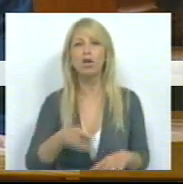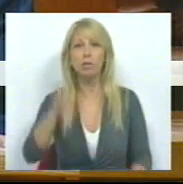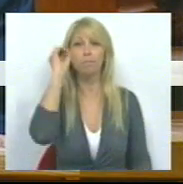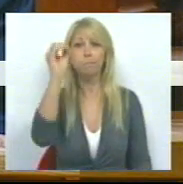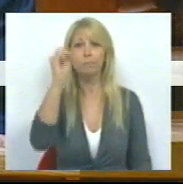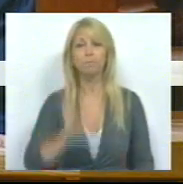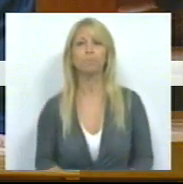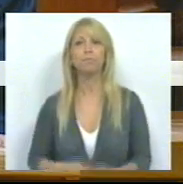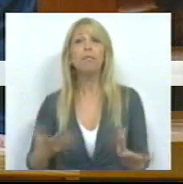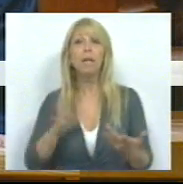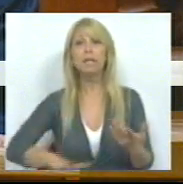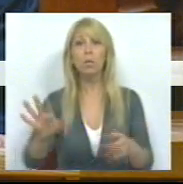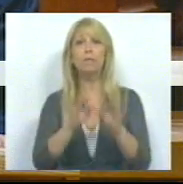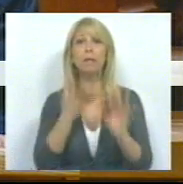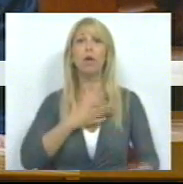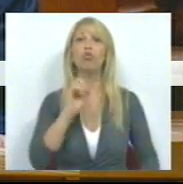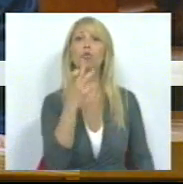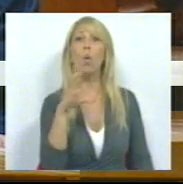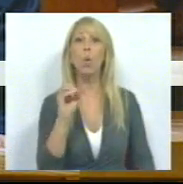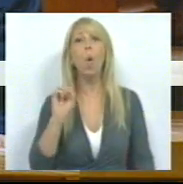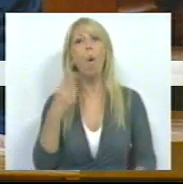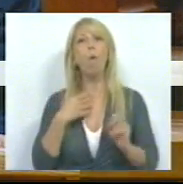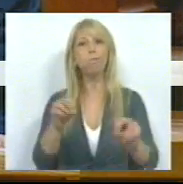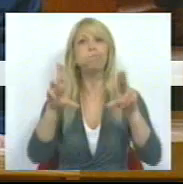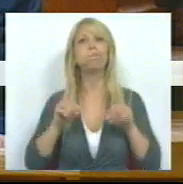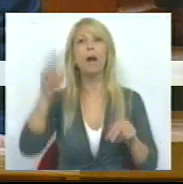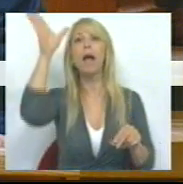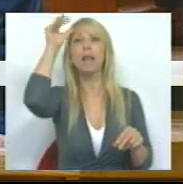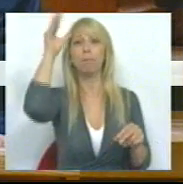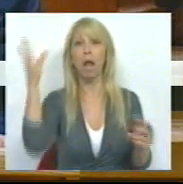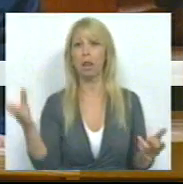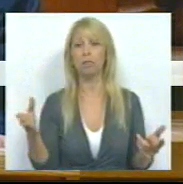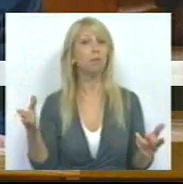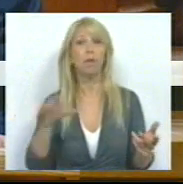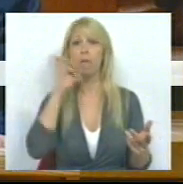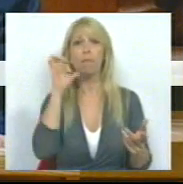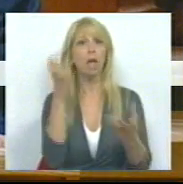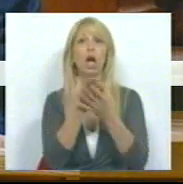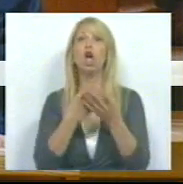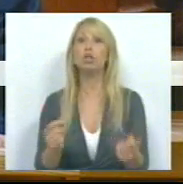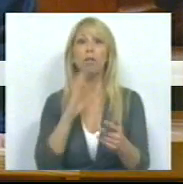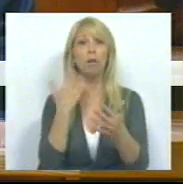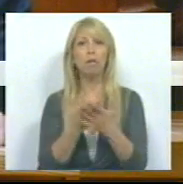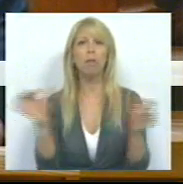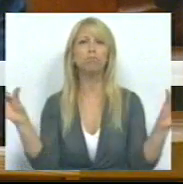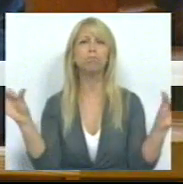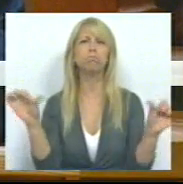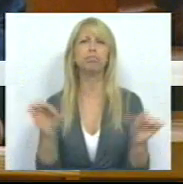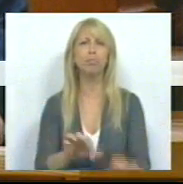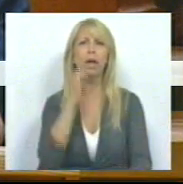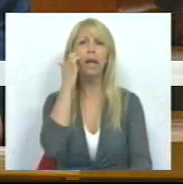Com situações como no Douro ou na sanidade animal, que não tendo sido sanadas, se agravaram